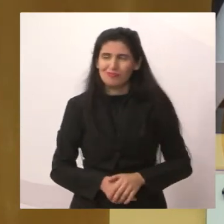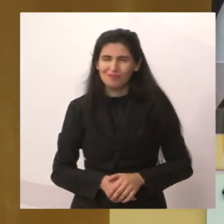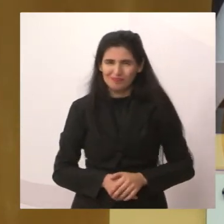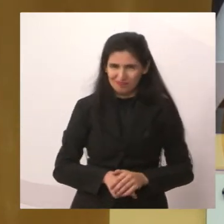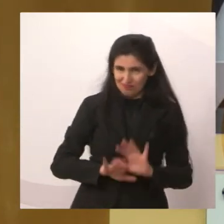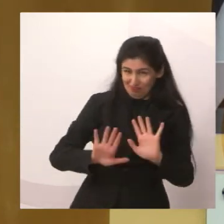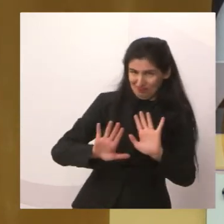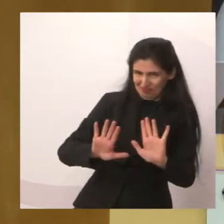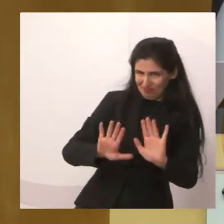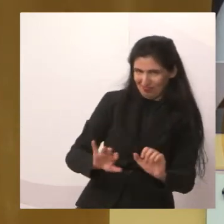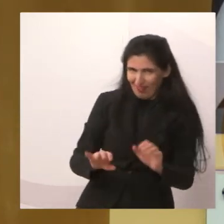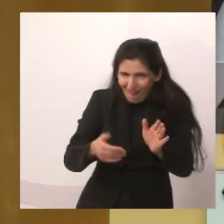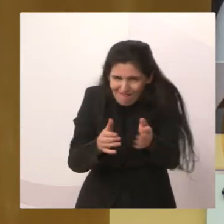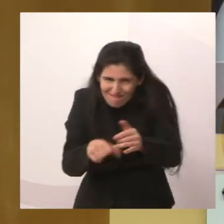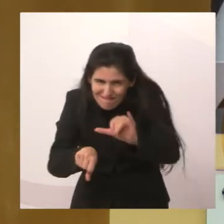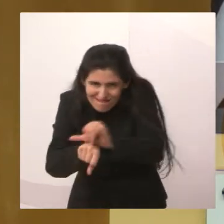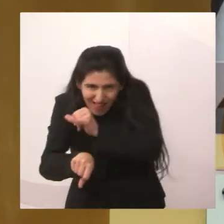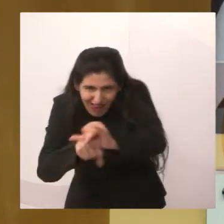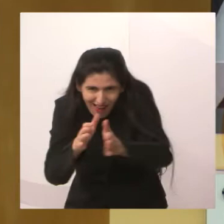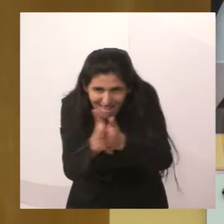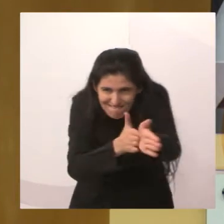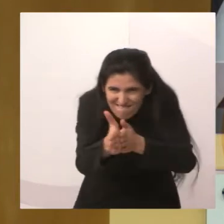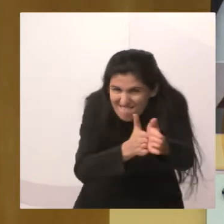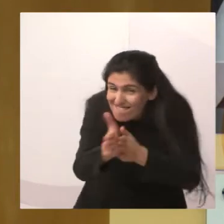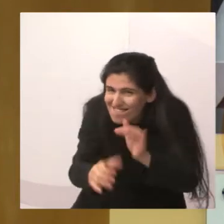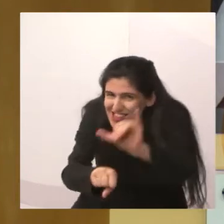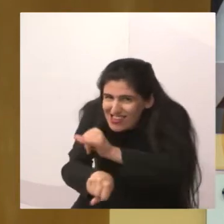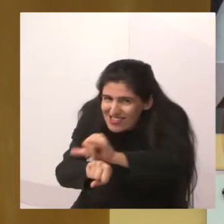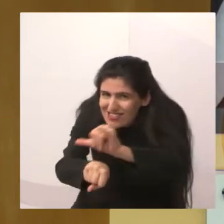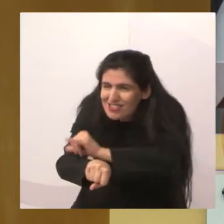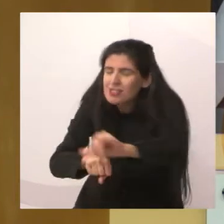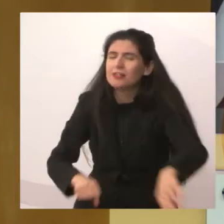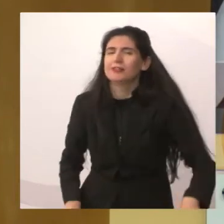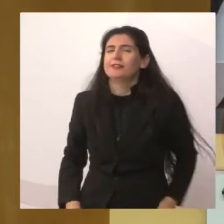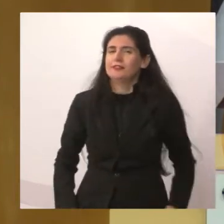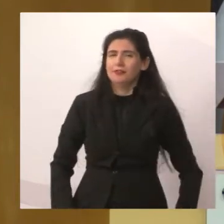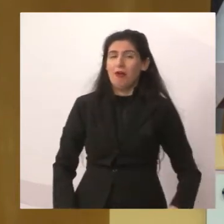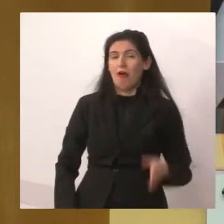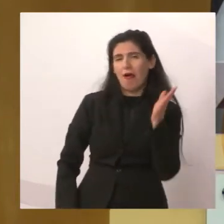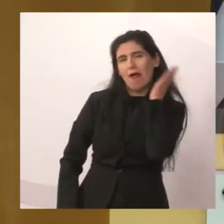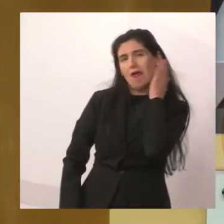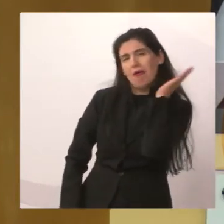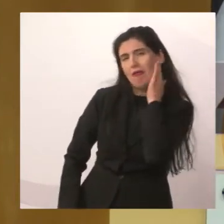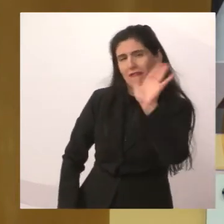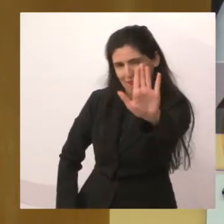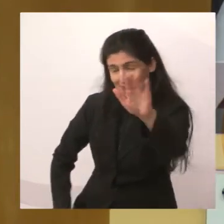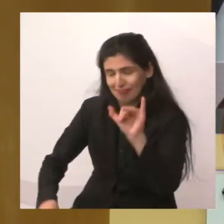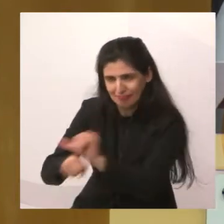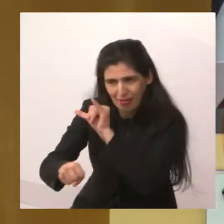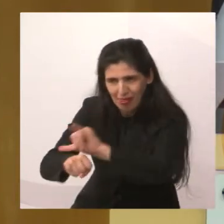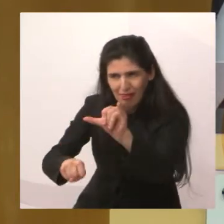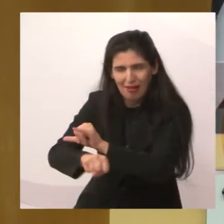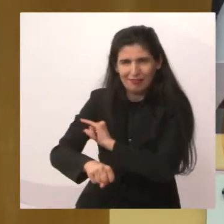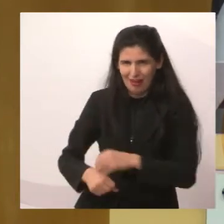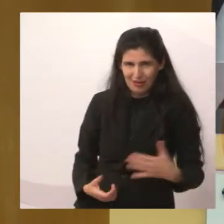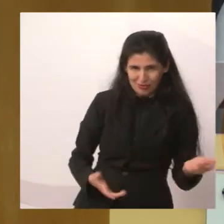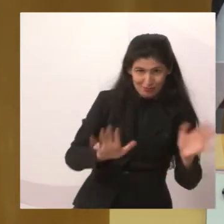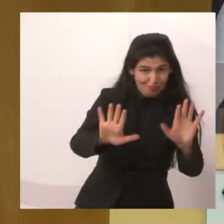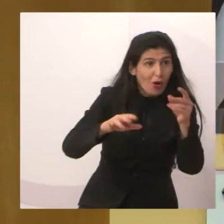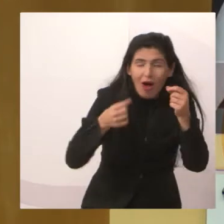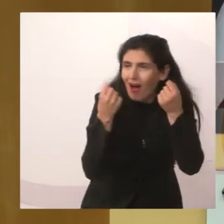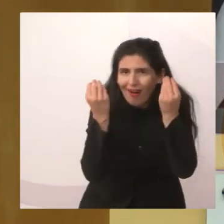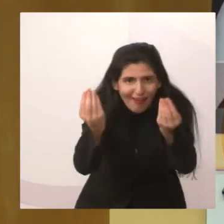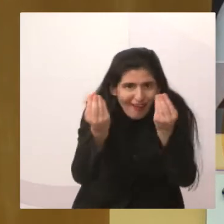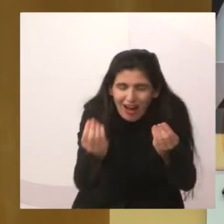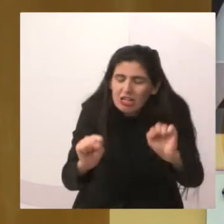defesa deles, olha a cara de pau, e o pessoal vindo contestar aqui a ação da Câmara. Fala a verdade, Lucimar. A